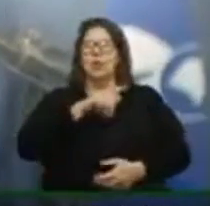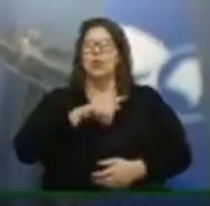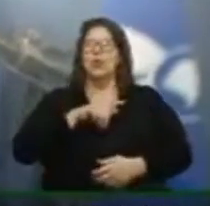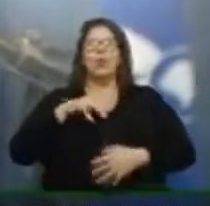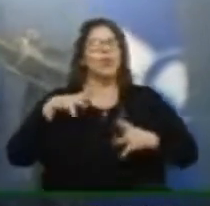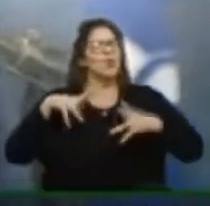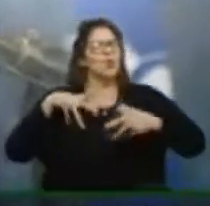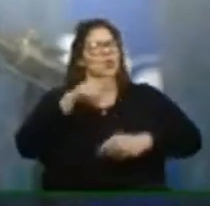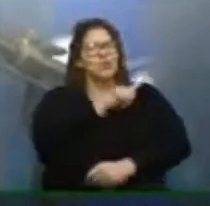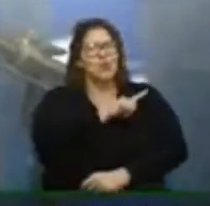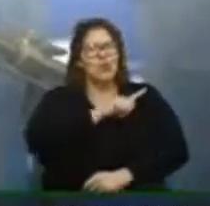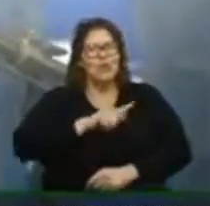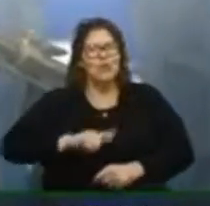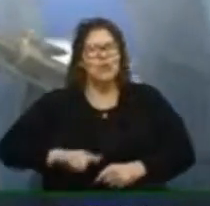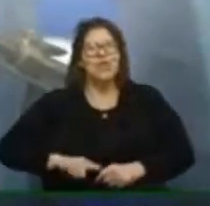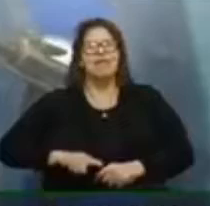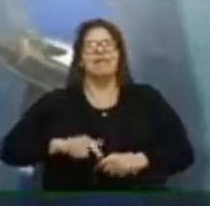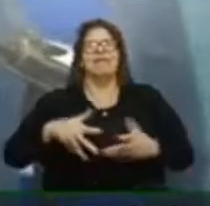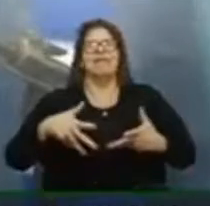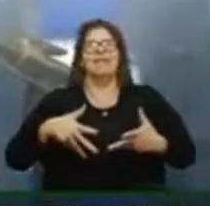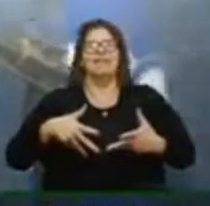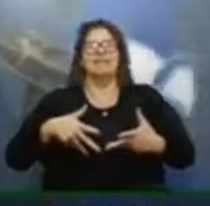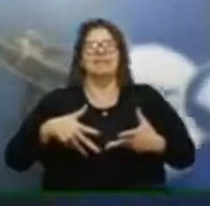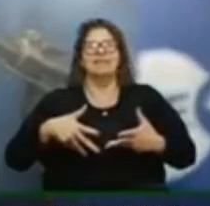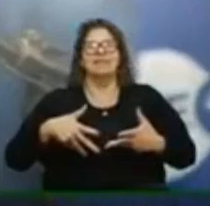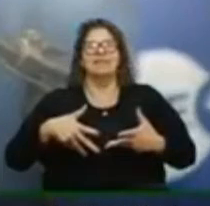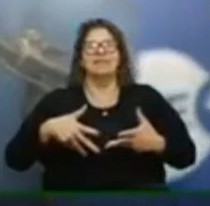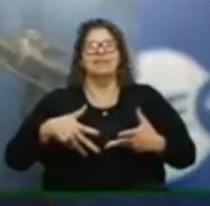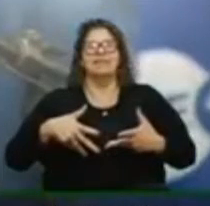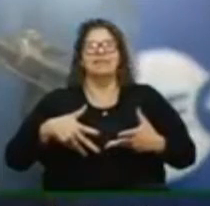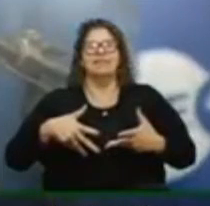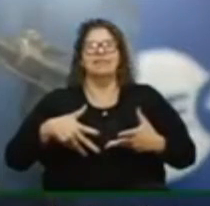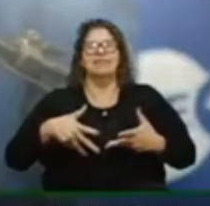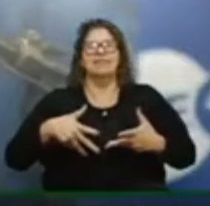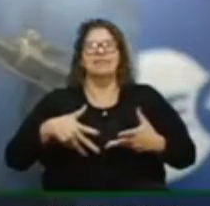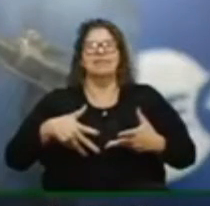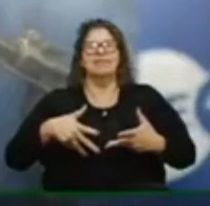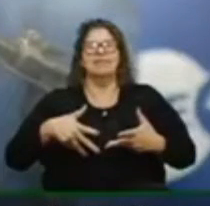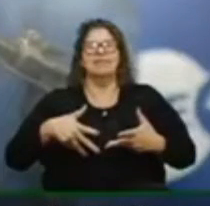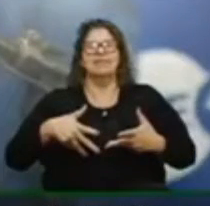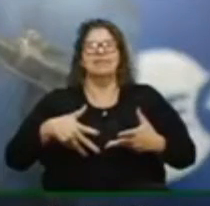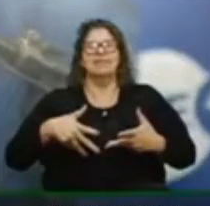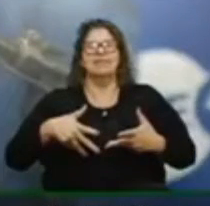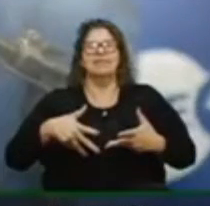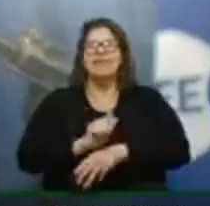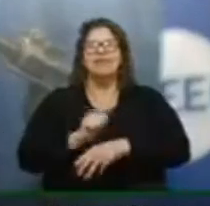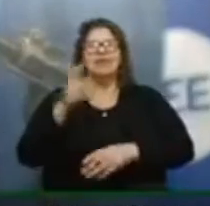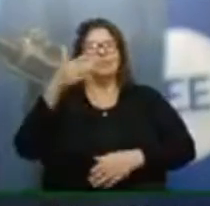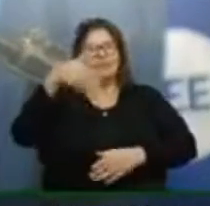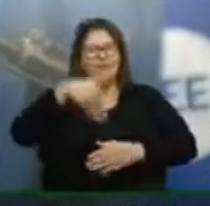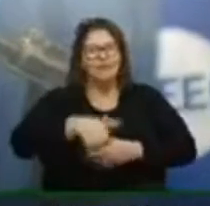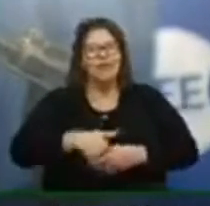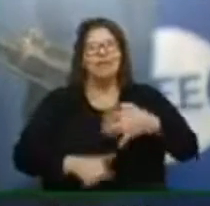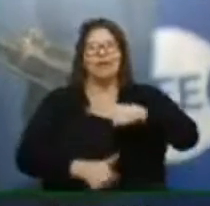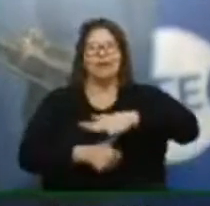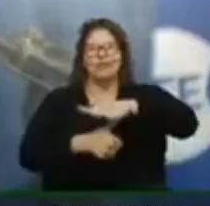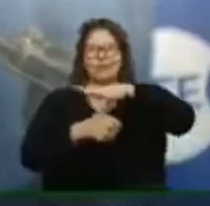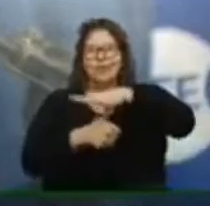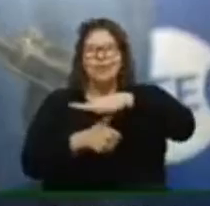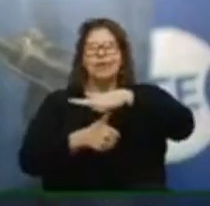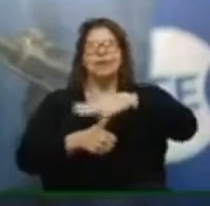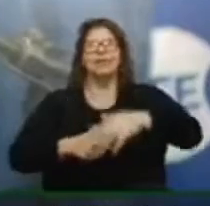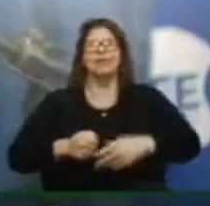lutaram muito para ter a sua autonomia de gestão para poder me jeito or reitora para